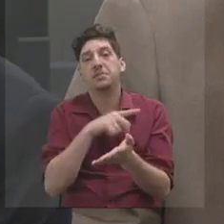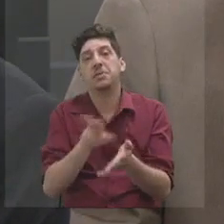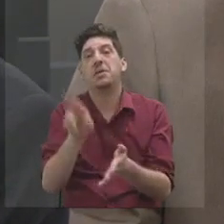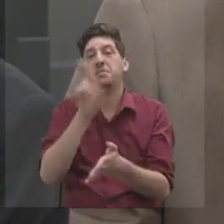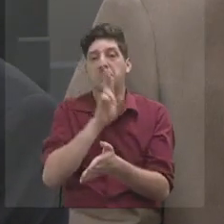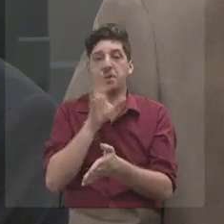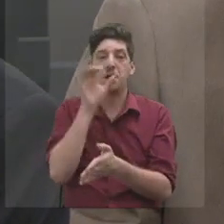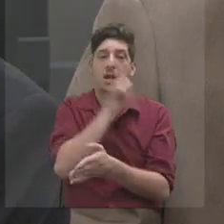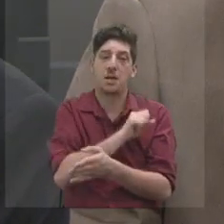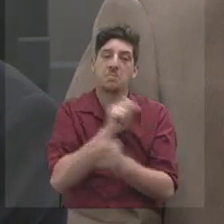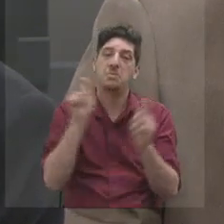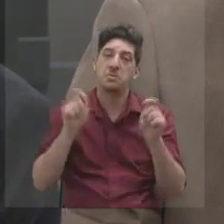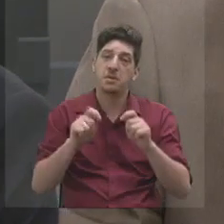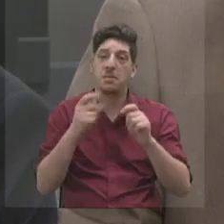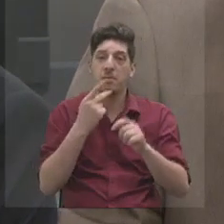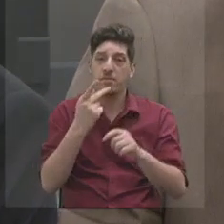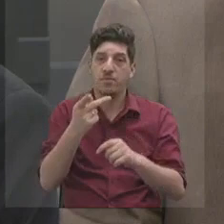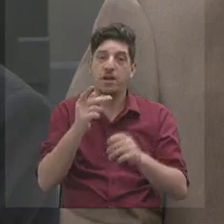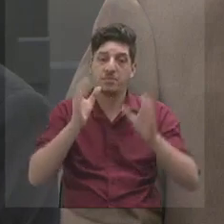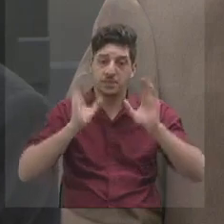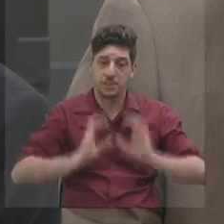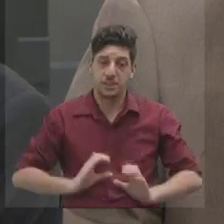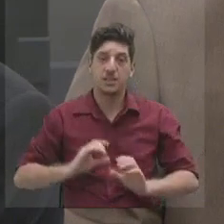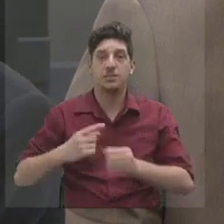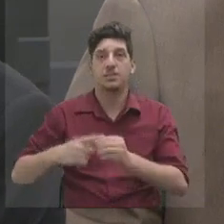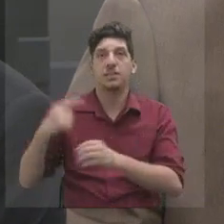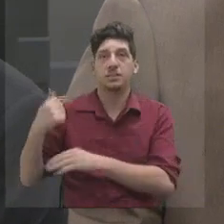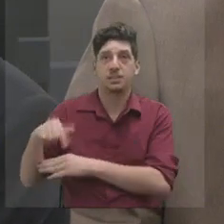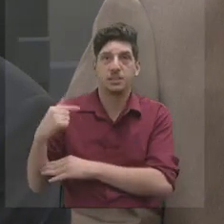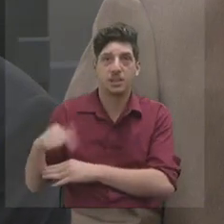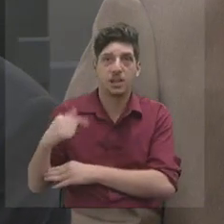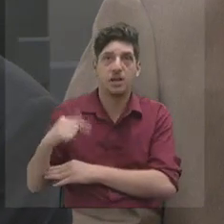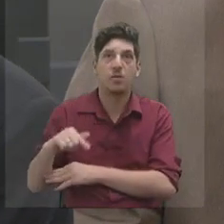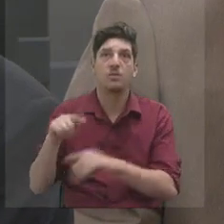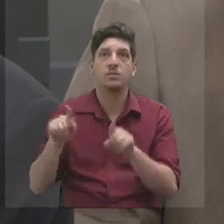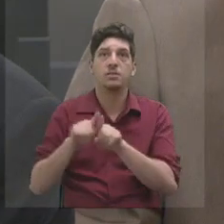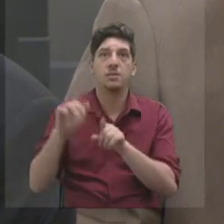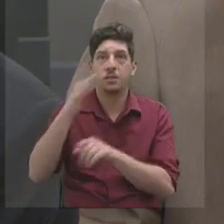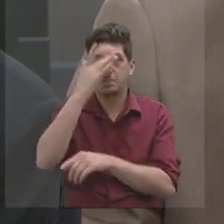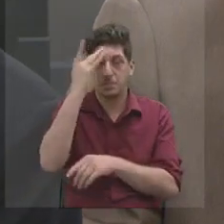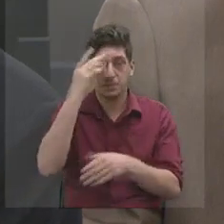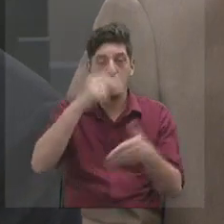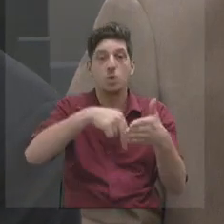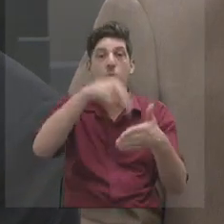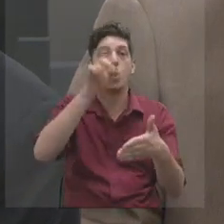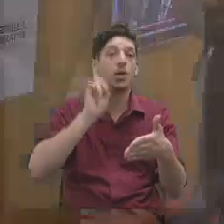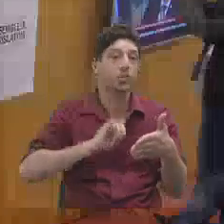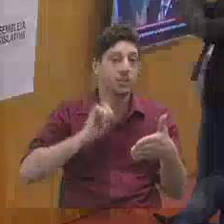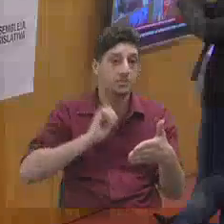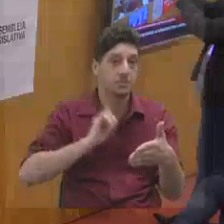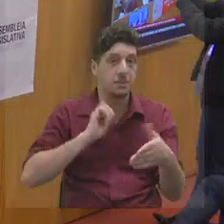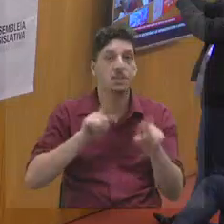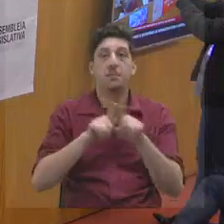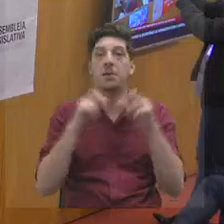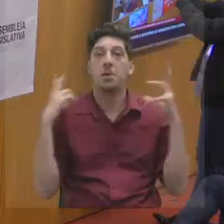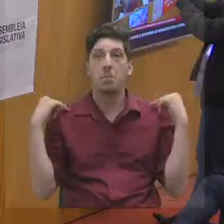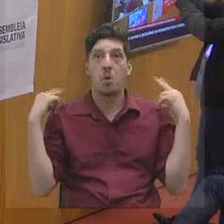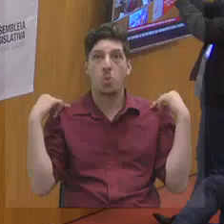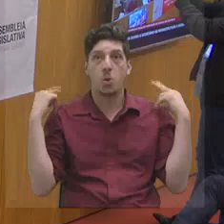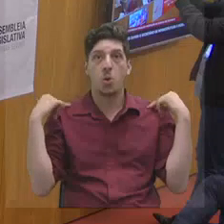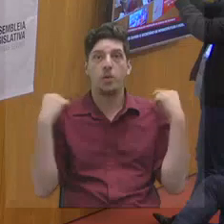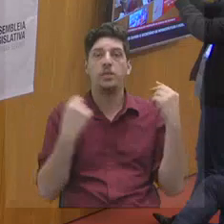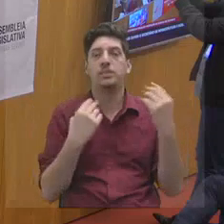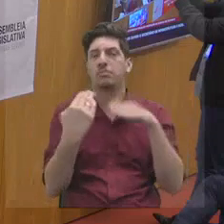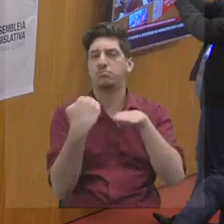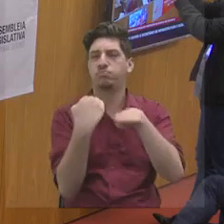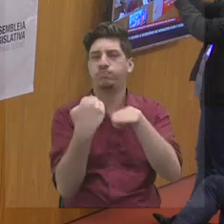pudesse falar para o cidadão de Sete Lagoas para aqueles que vem do norte de Minas para os motoristas que trafegam por ali todos os